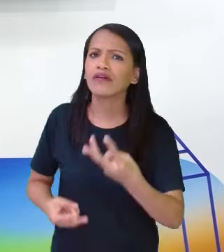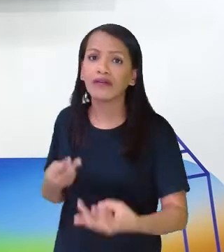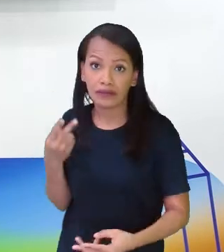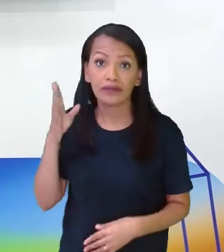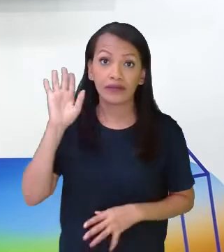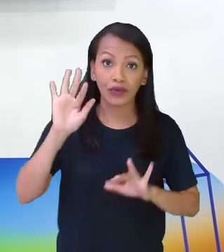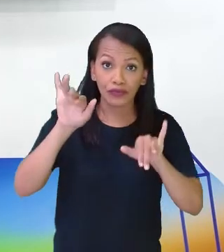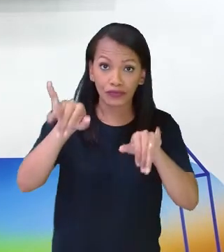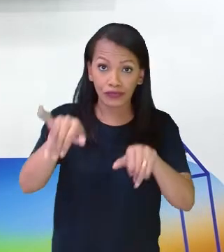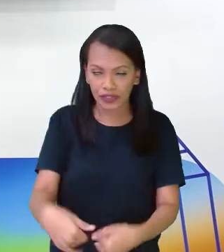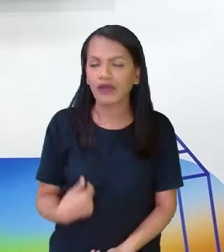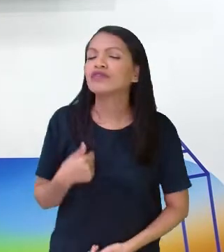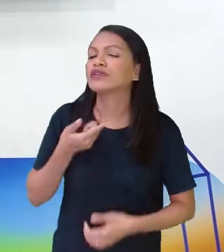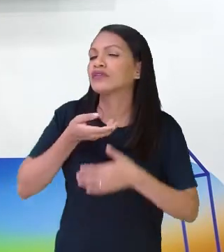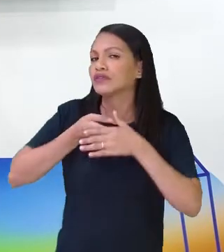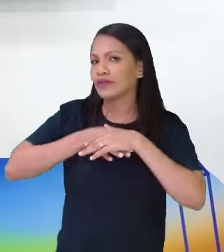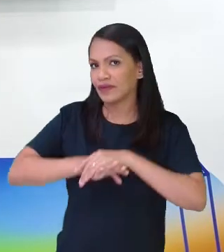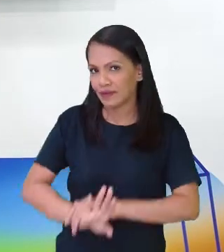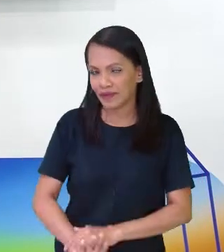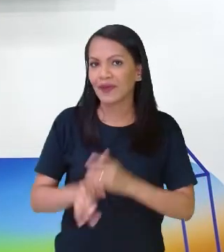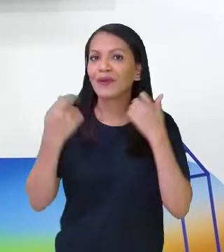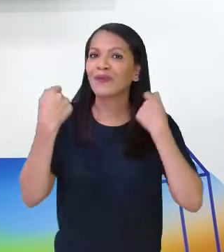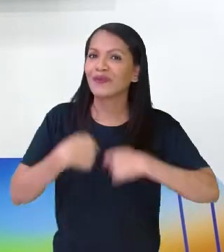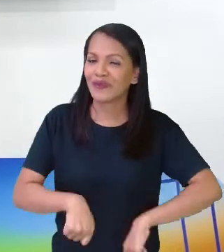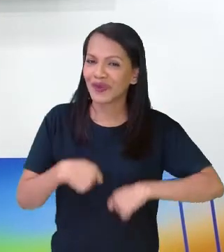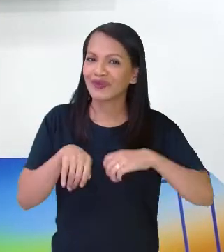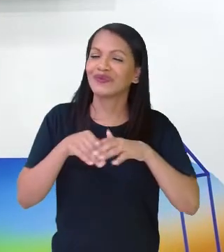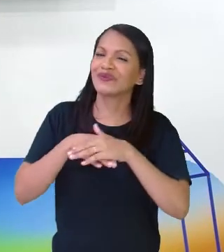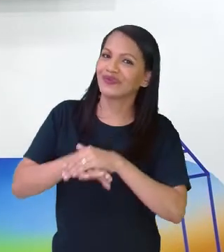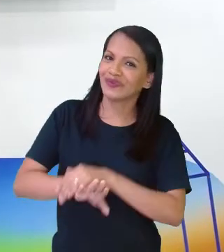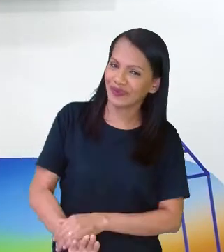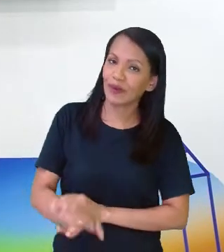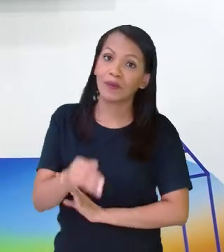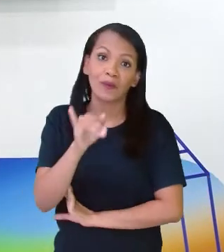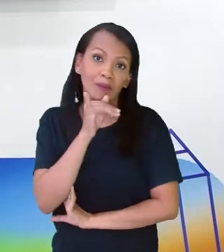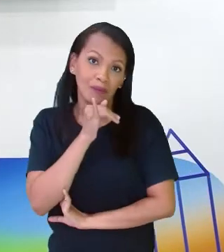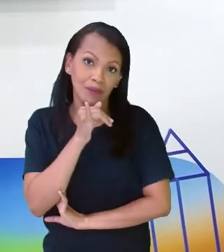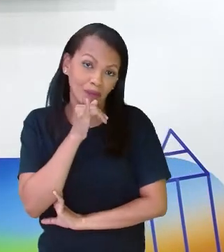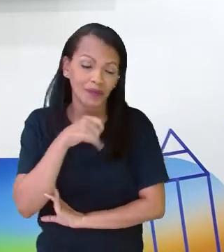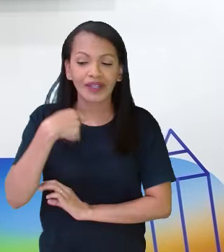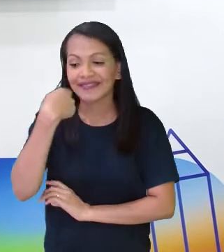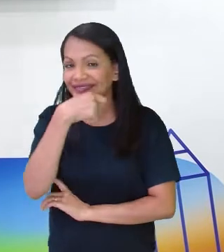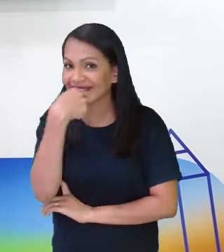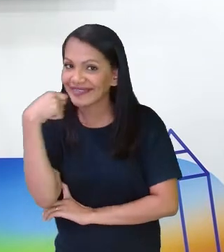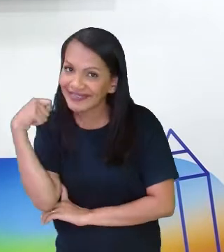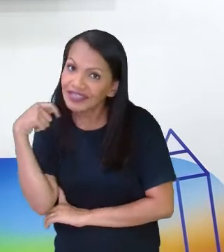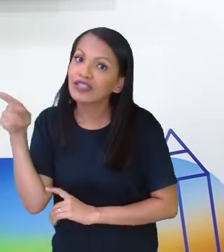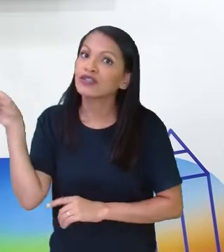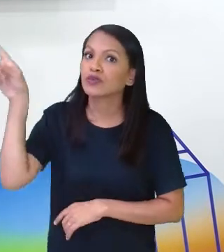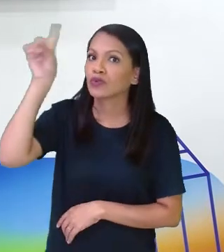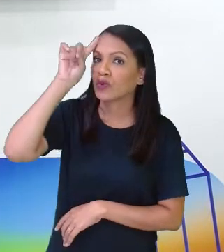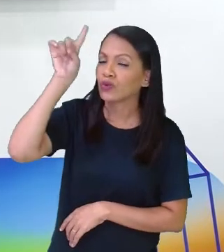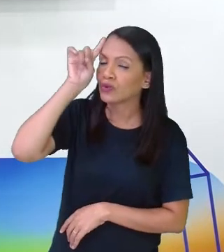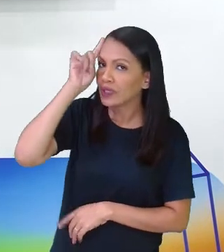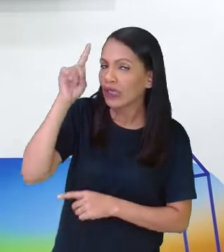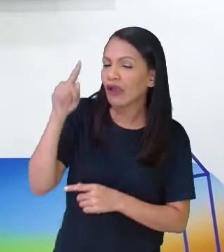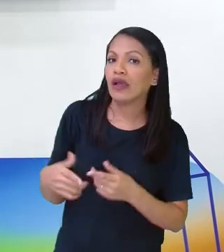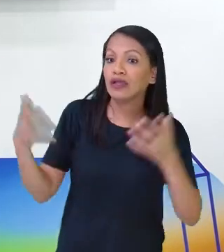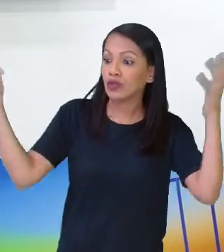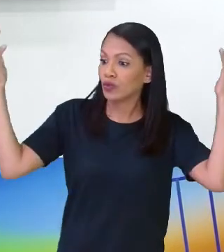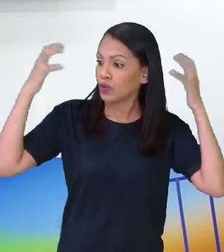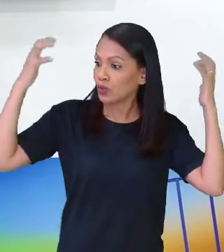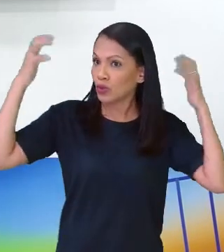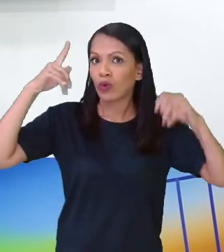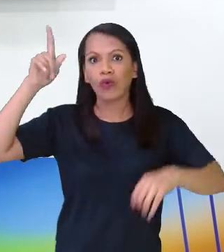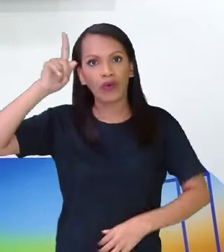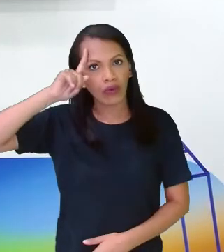dela, mas precisa se tornar um hábito. Um hábito como, por exemplo, de escovar os dentes todos os dias, um hábito de tomar banho